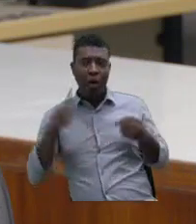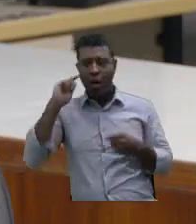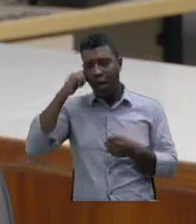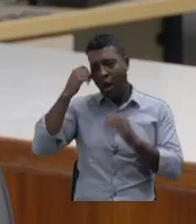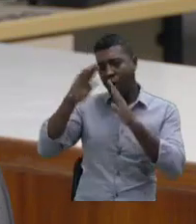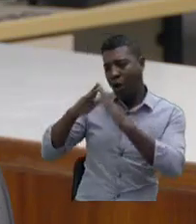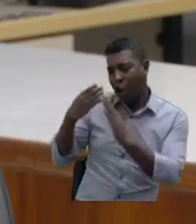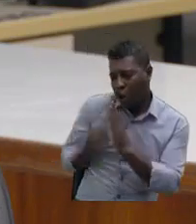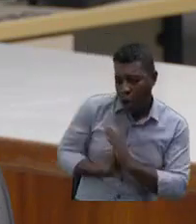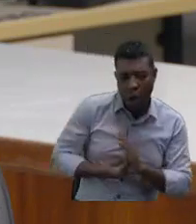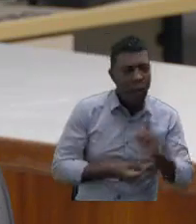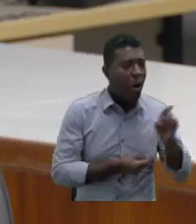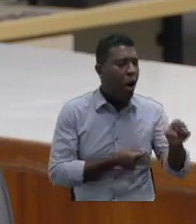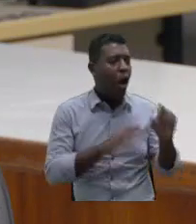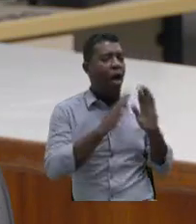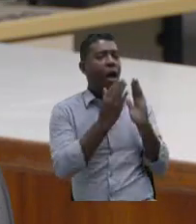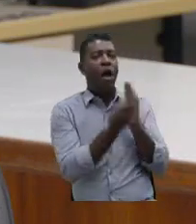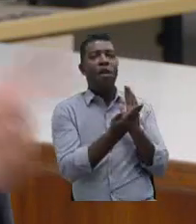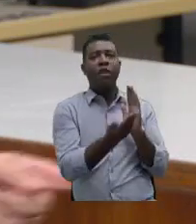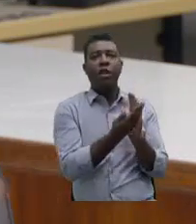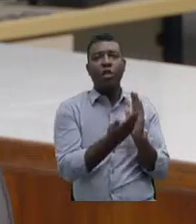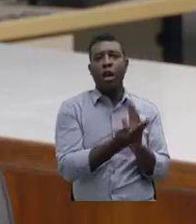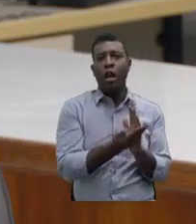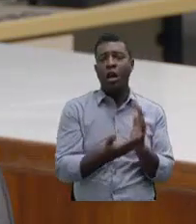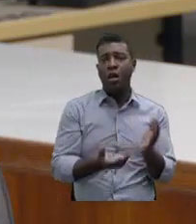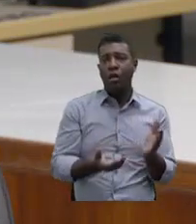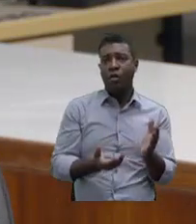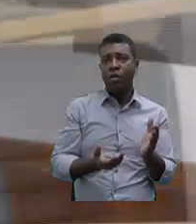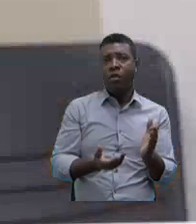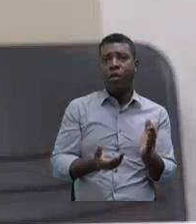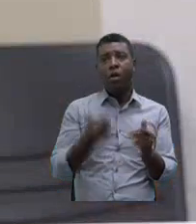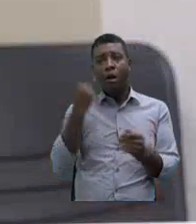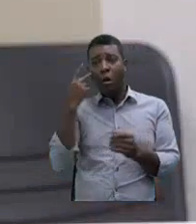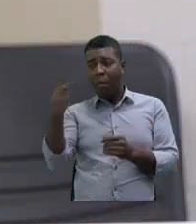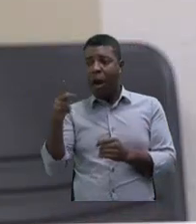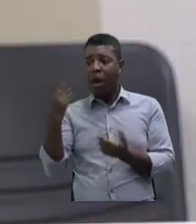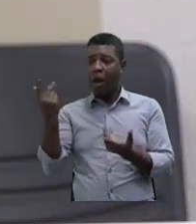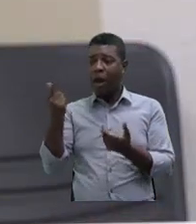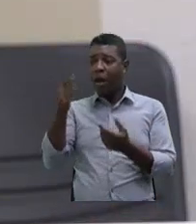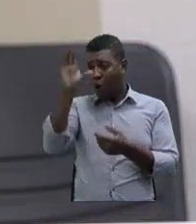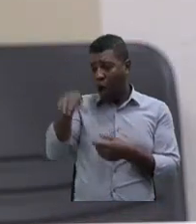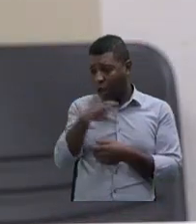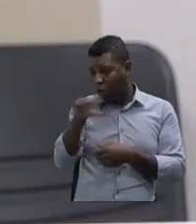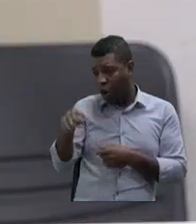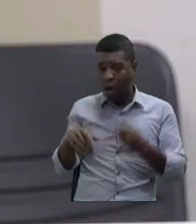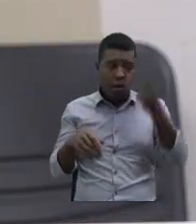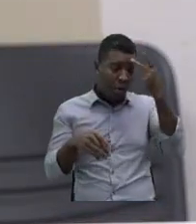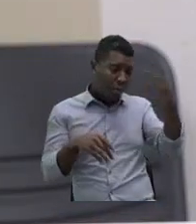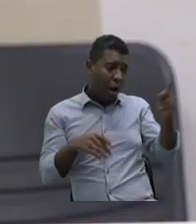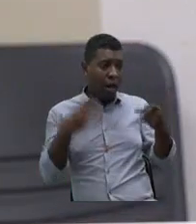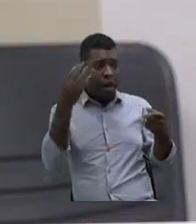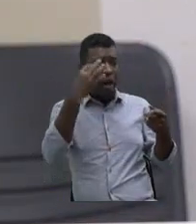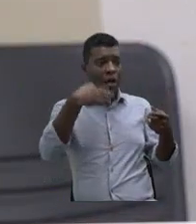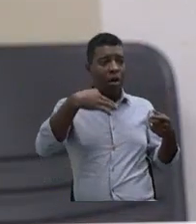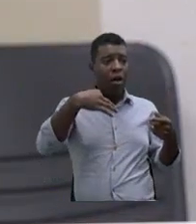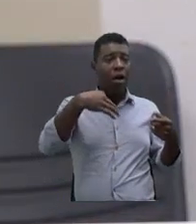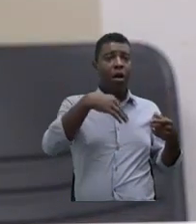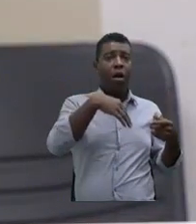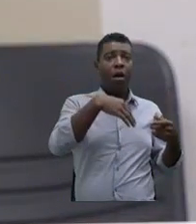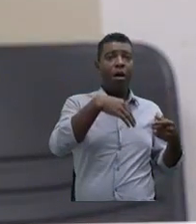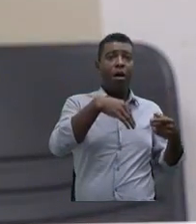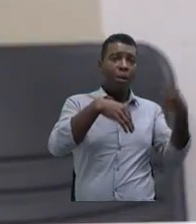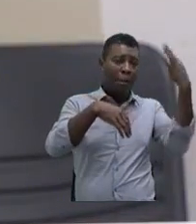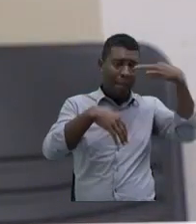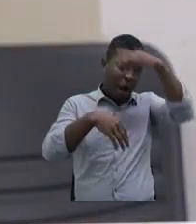para o evangélico, para o católico, para o macumbeiro. Então, na sua gestão, é isso que